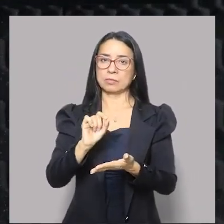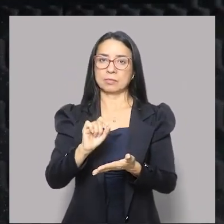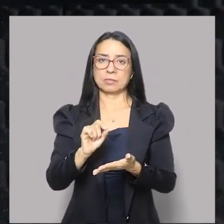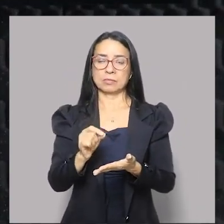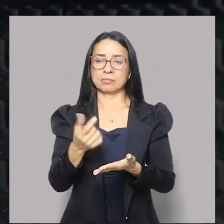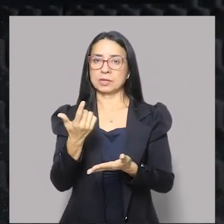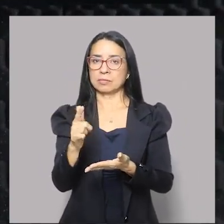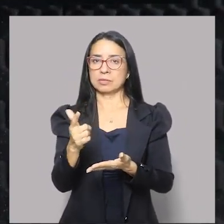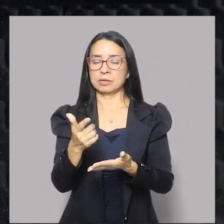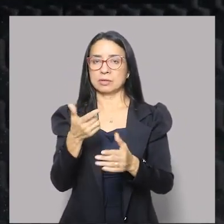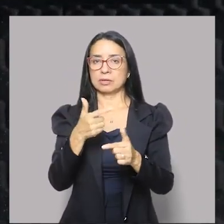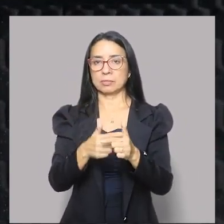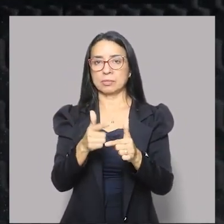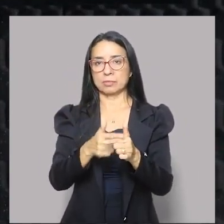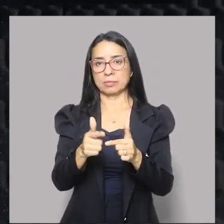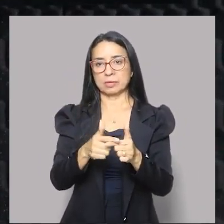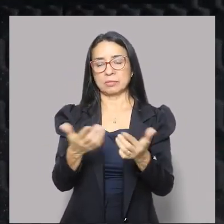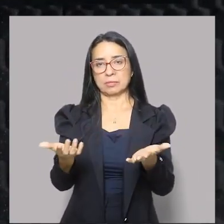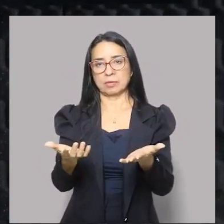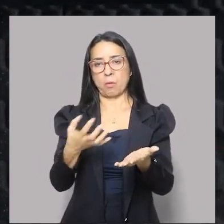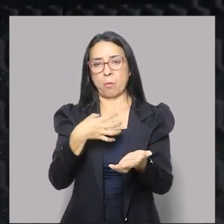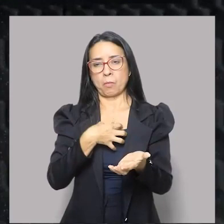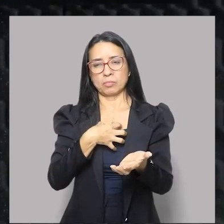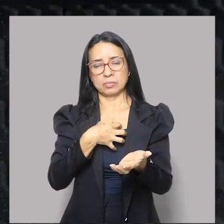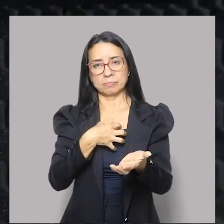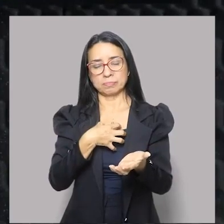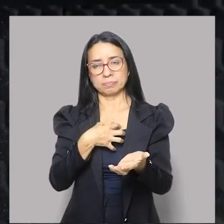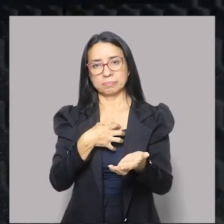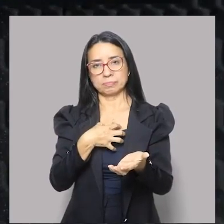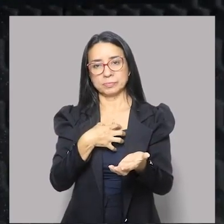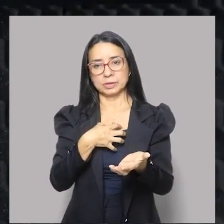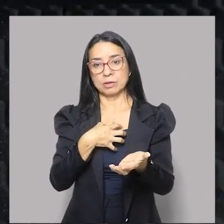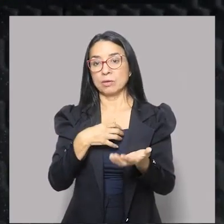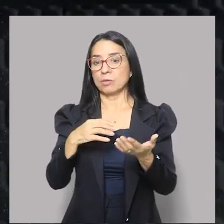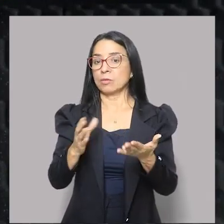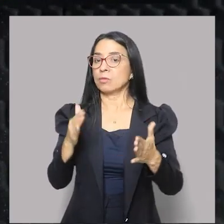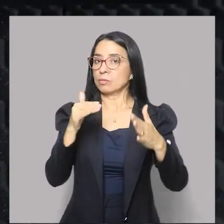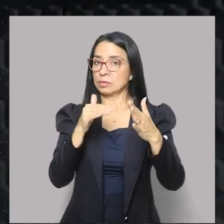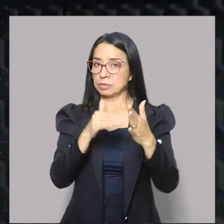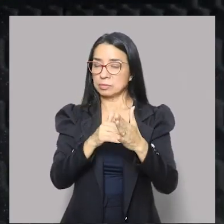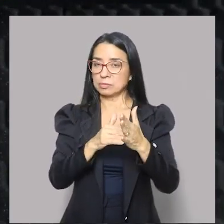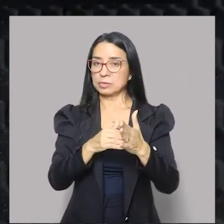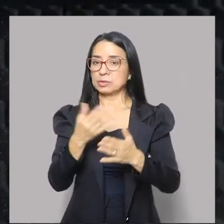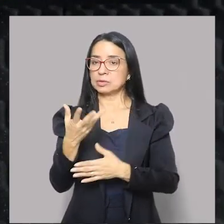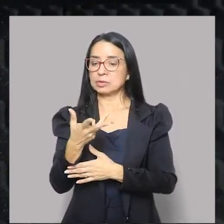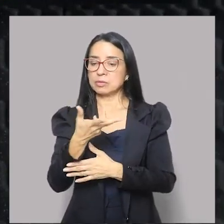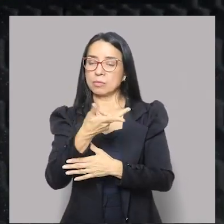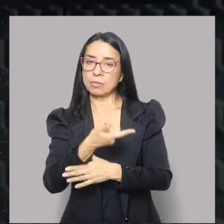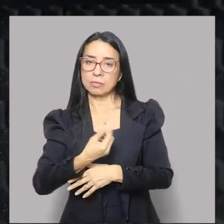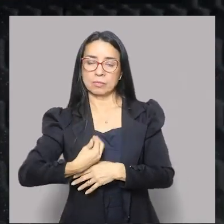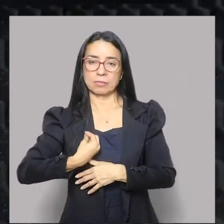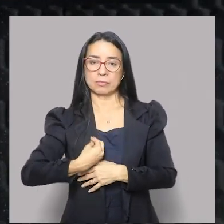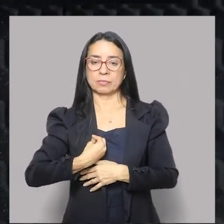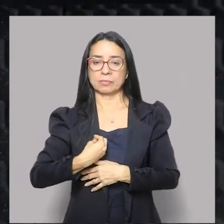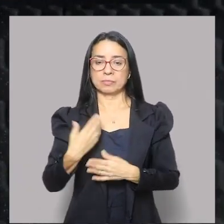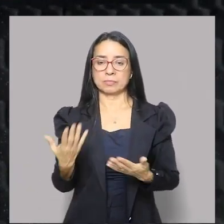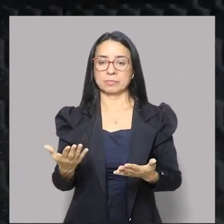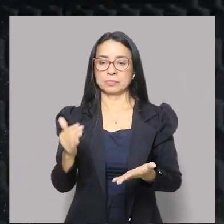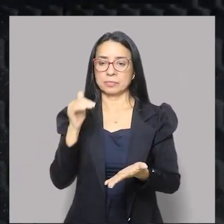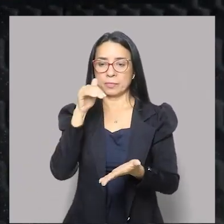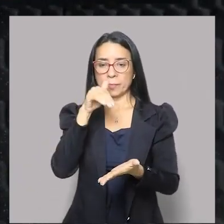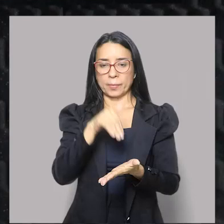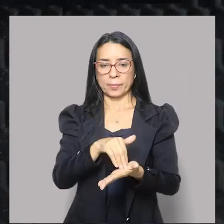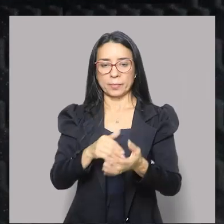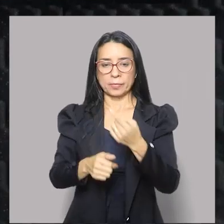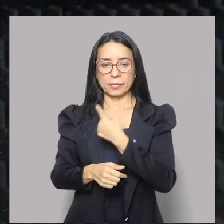não cause às pessoas qualquer mal-estar ou impeça a qualidade de vida desses seres. Então, aqui nessa última parte